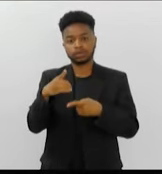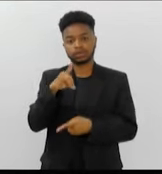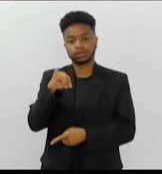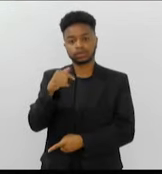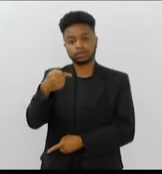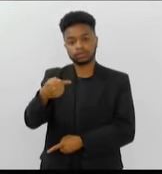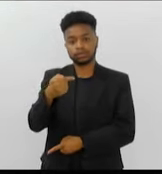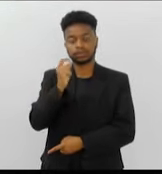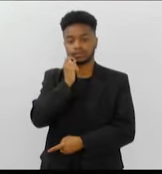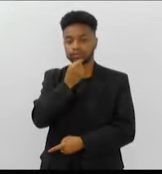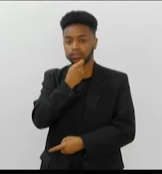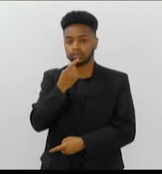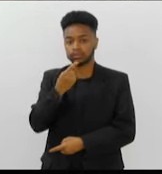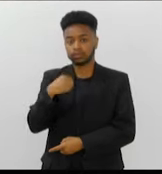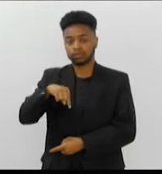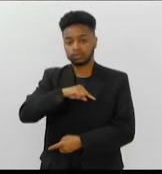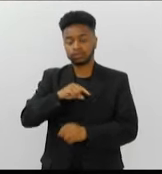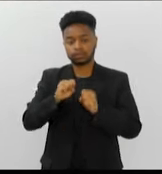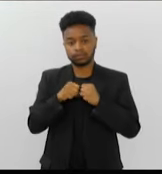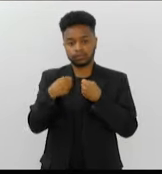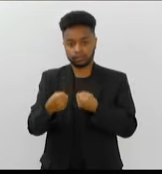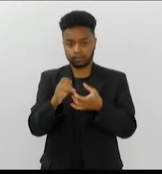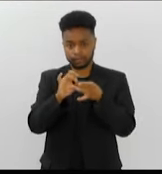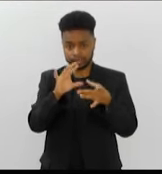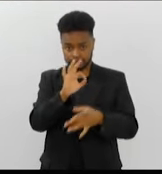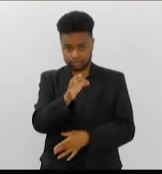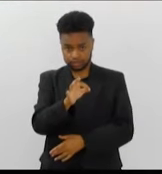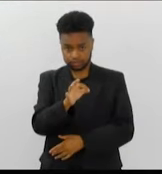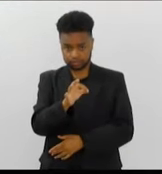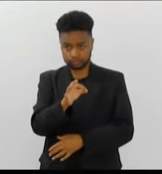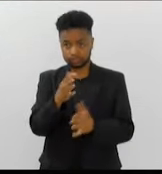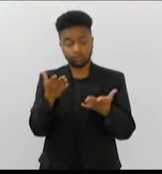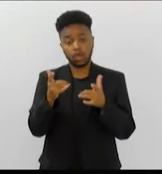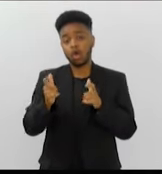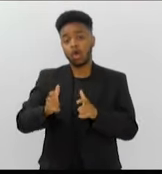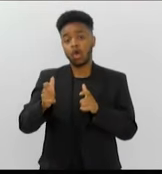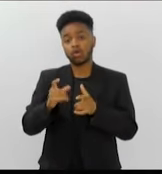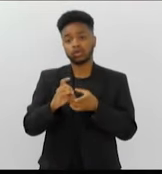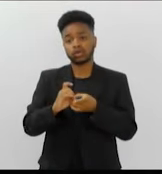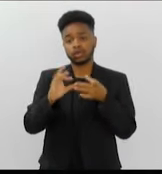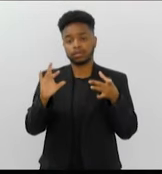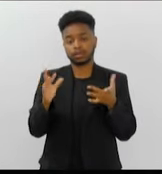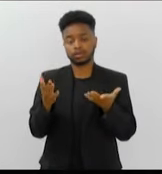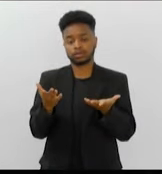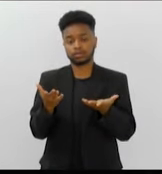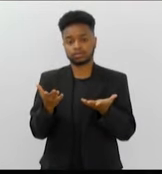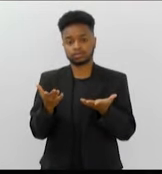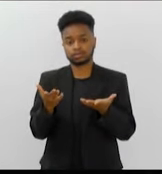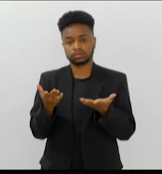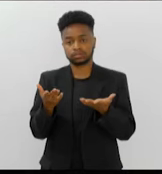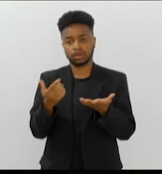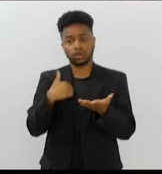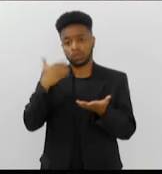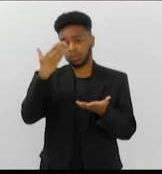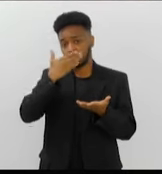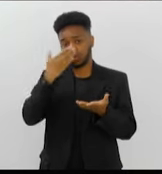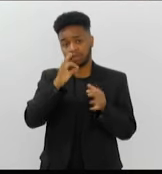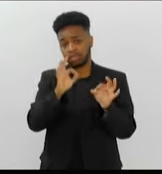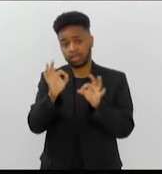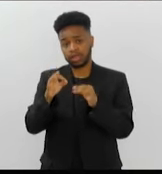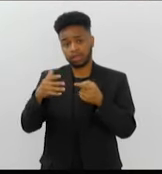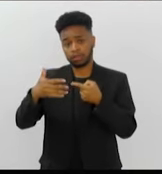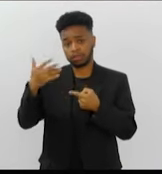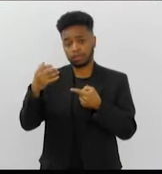defendendo a nossa liberdade, correto, deputado Jordi? E onde está a liberdade? Eu não vi ninguém ainda do